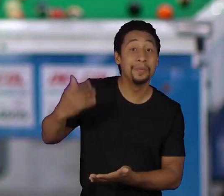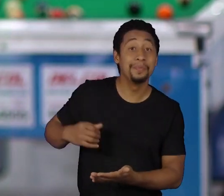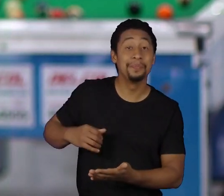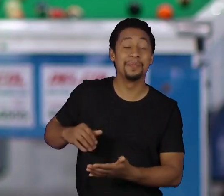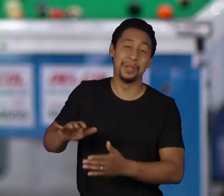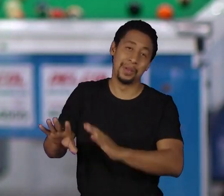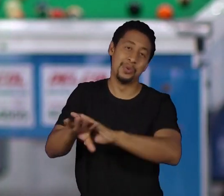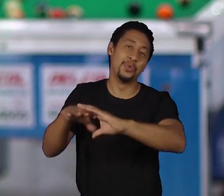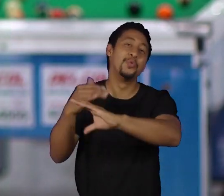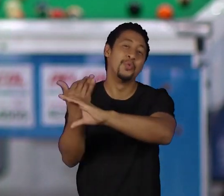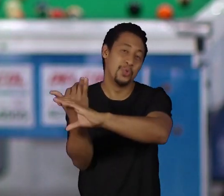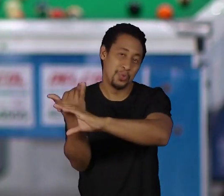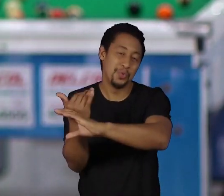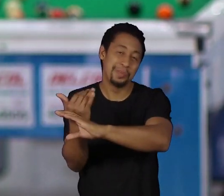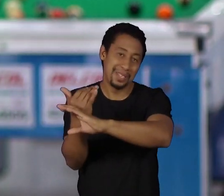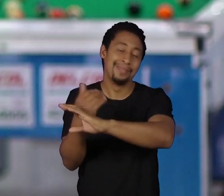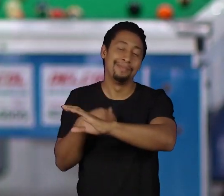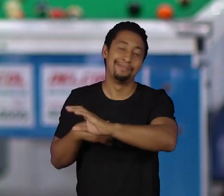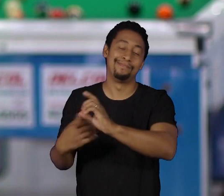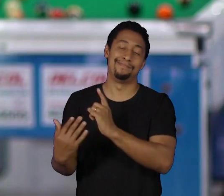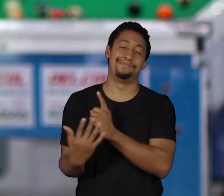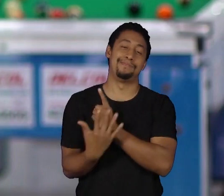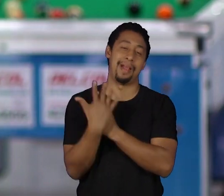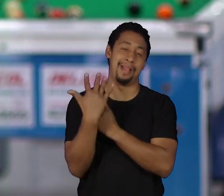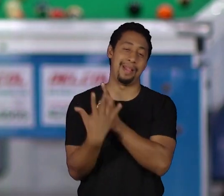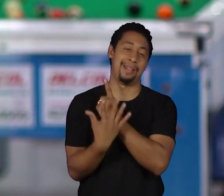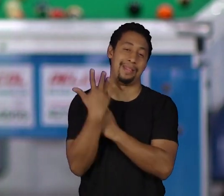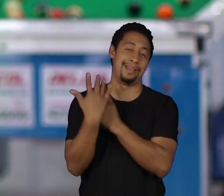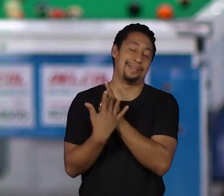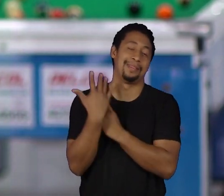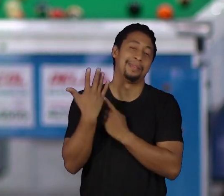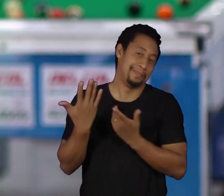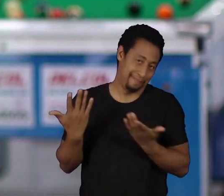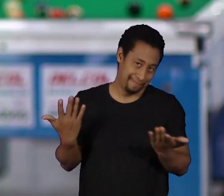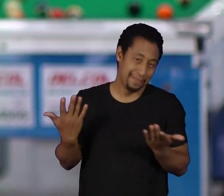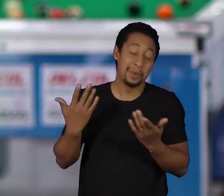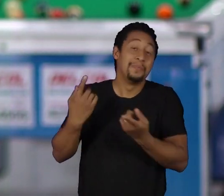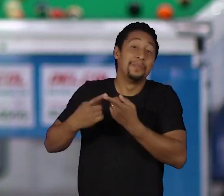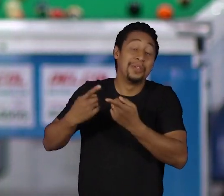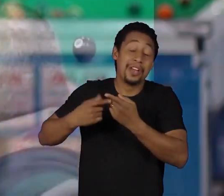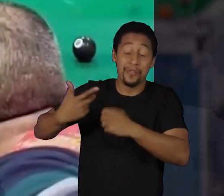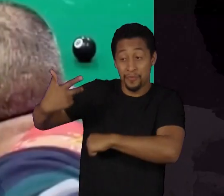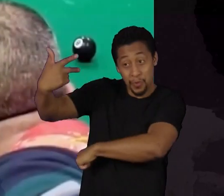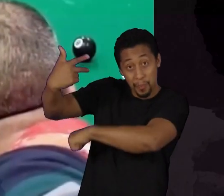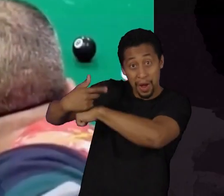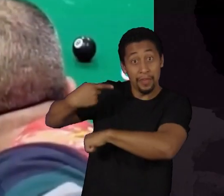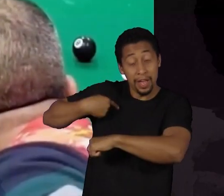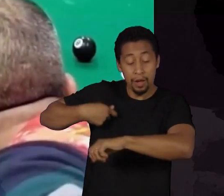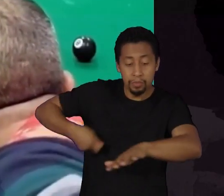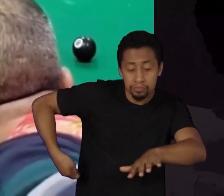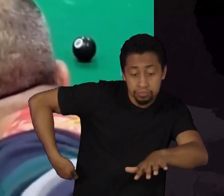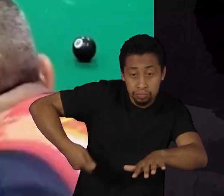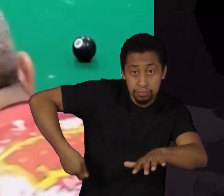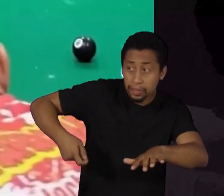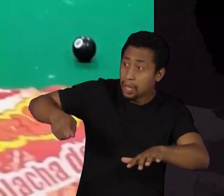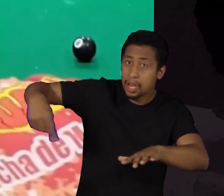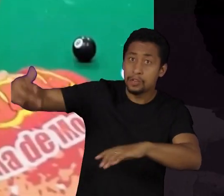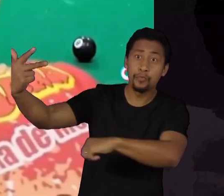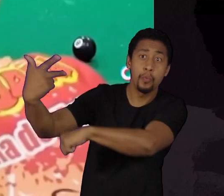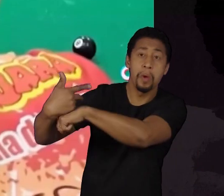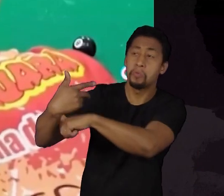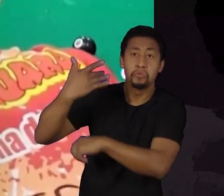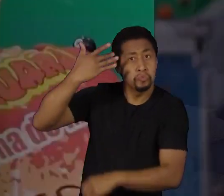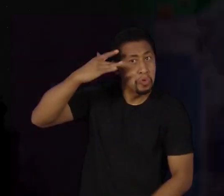aí a galera começou, os meninos começaram a filmar Baianinho. Eu não imaginava que ia ser esse sucesso